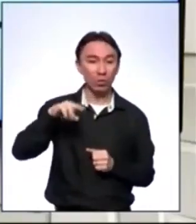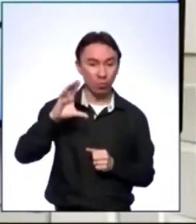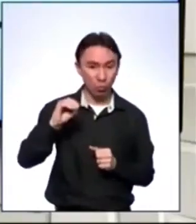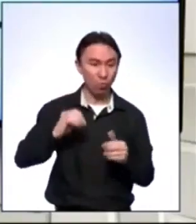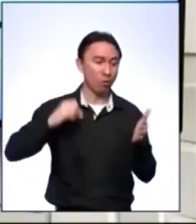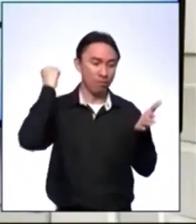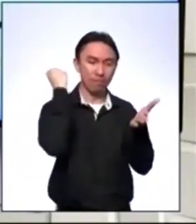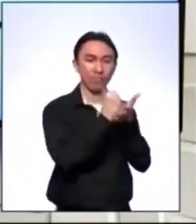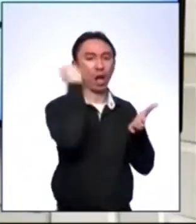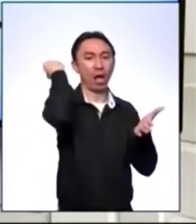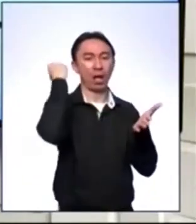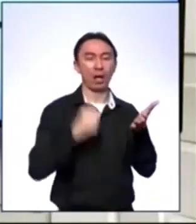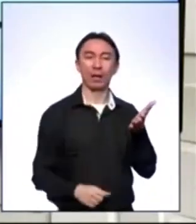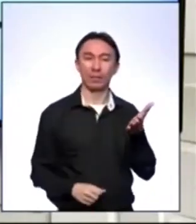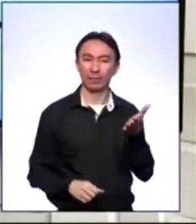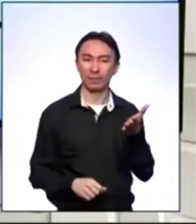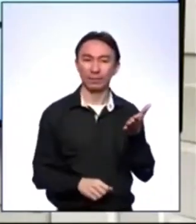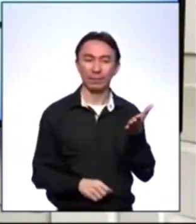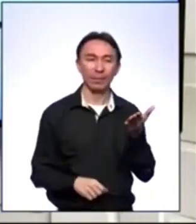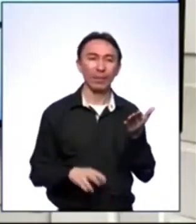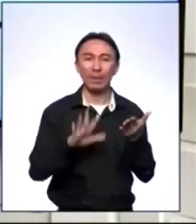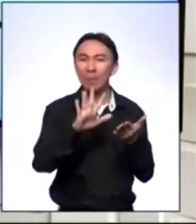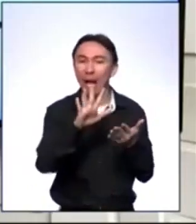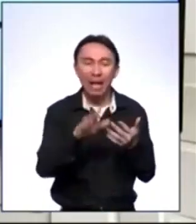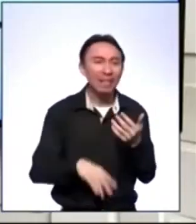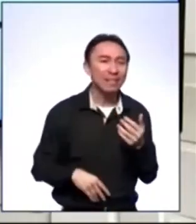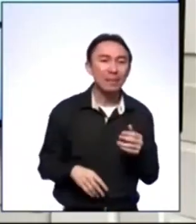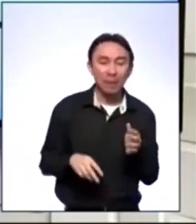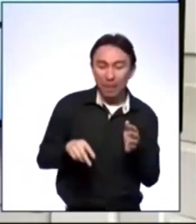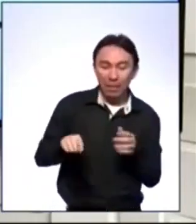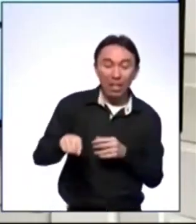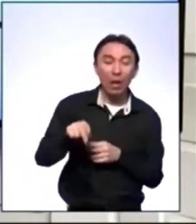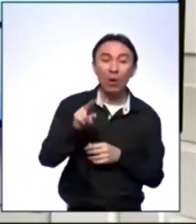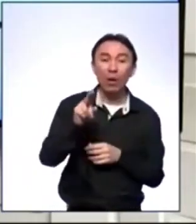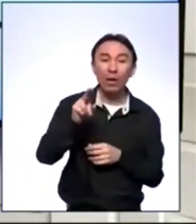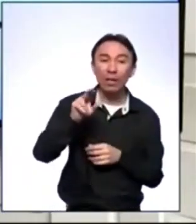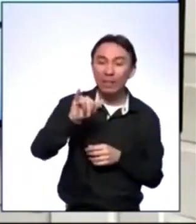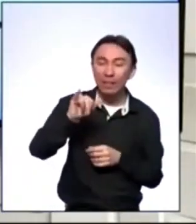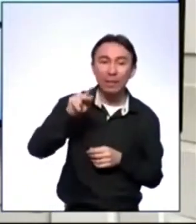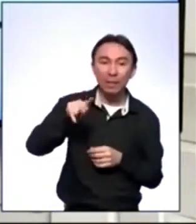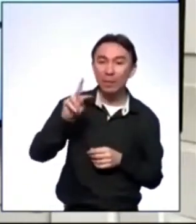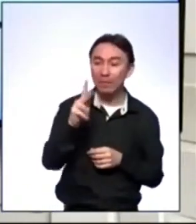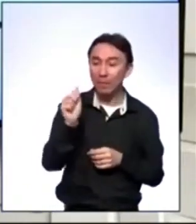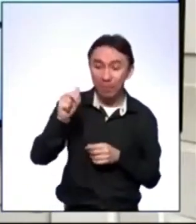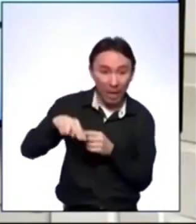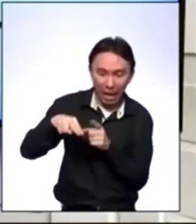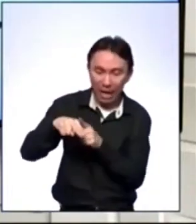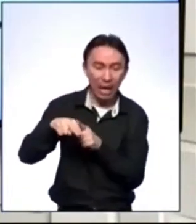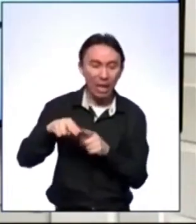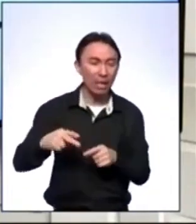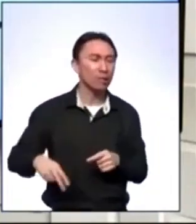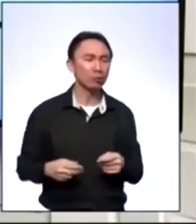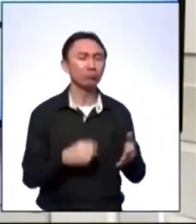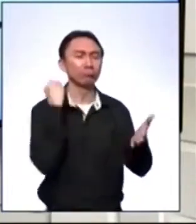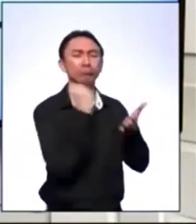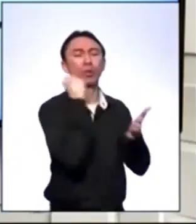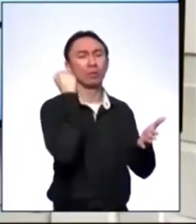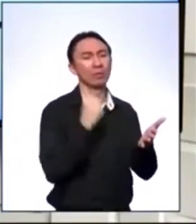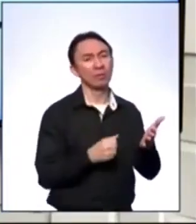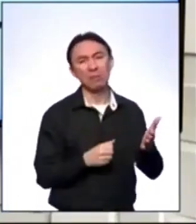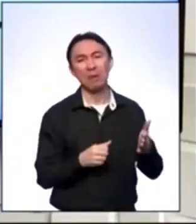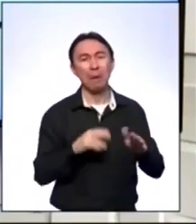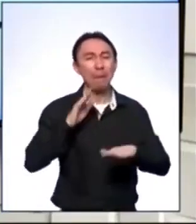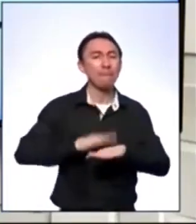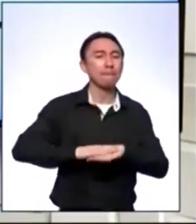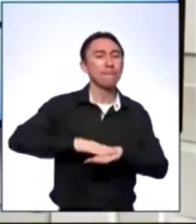E patrimônios nacionais, reconhecidos só pelo IPAM? Mais de 1.000, talvez 1.100, não